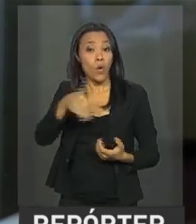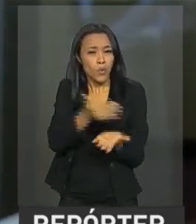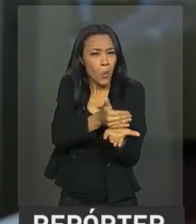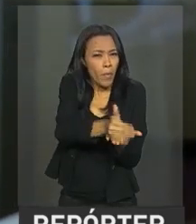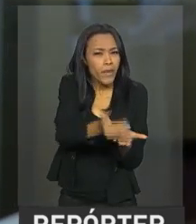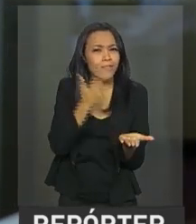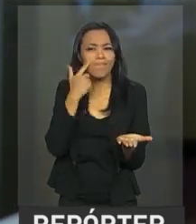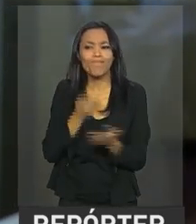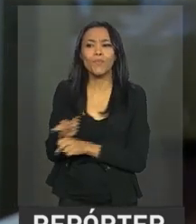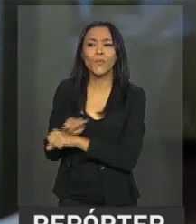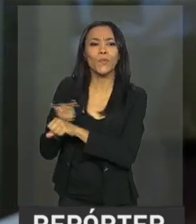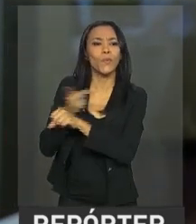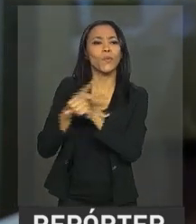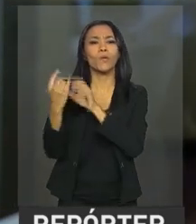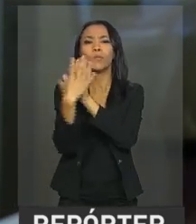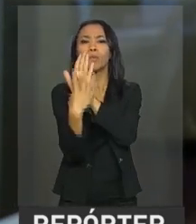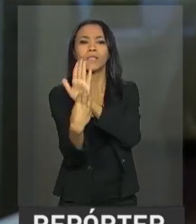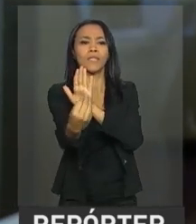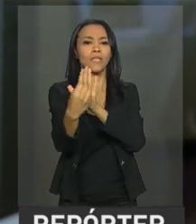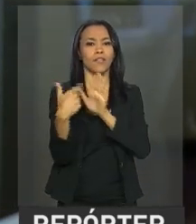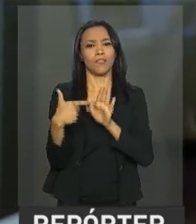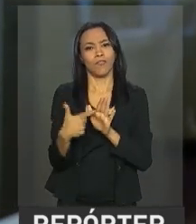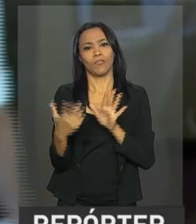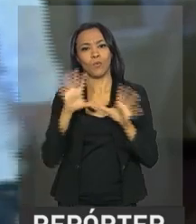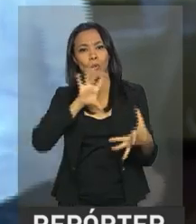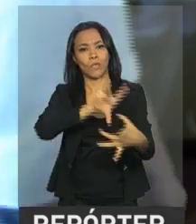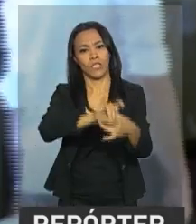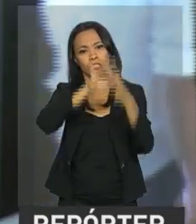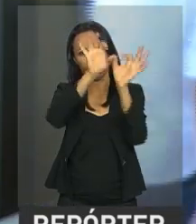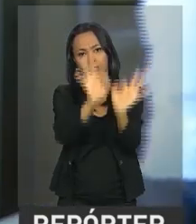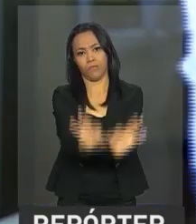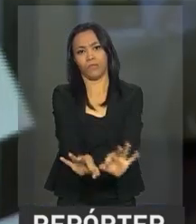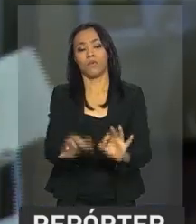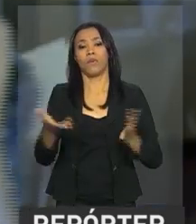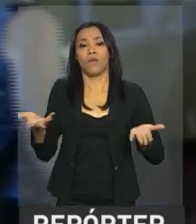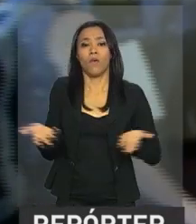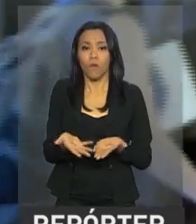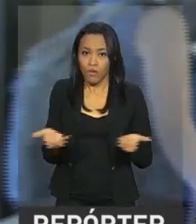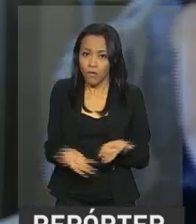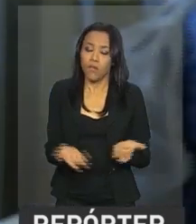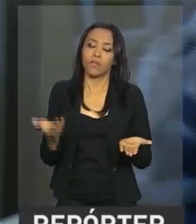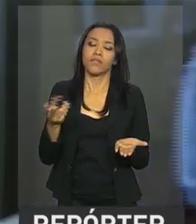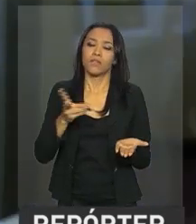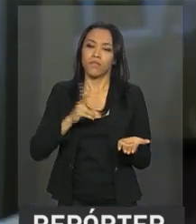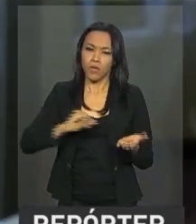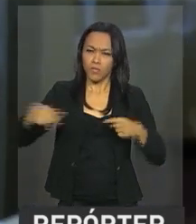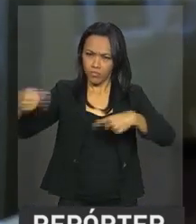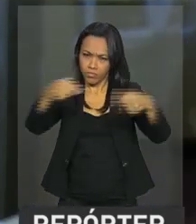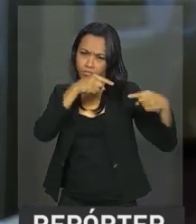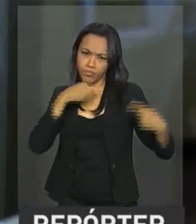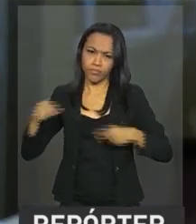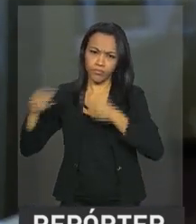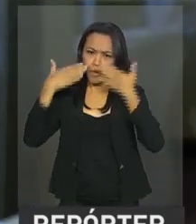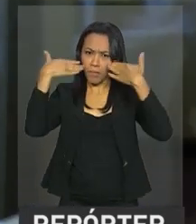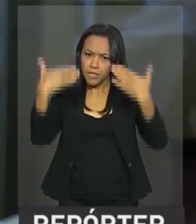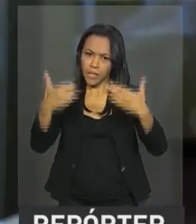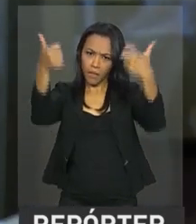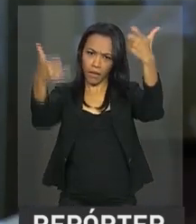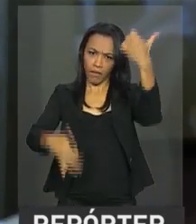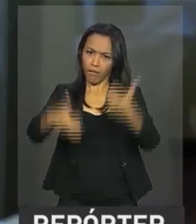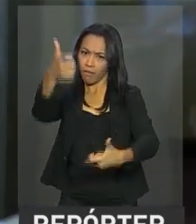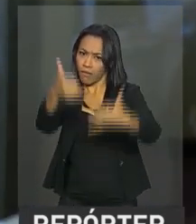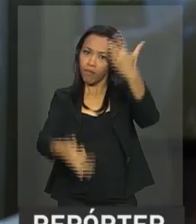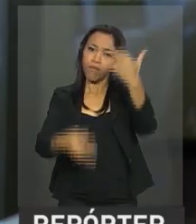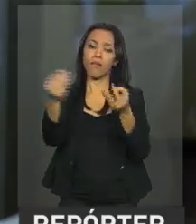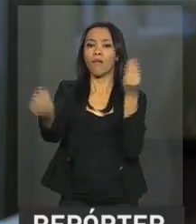um modelo, e um modelo que se adeque à minha realidade. Hoje nós faremos o debate nesse sentido, no sentido de